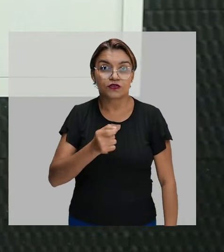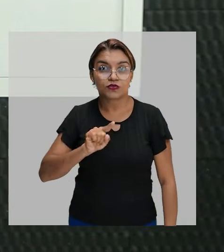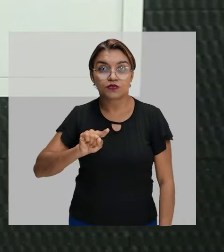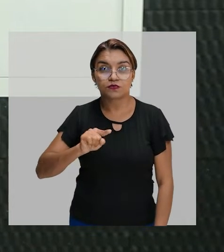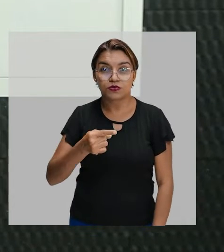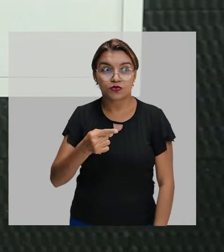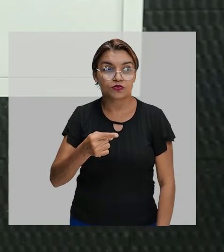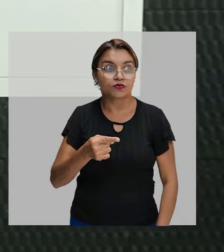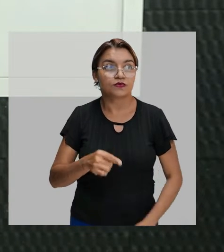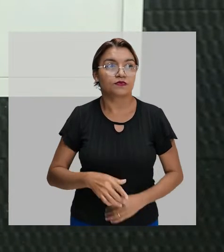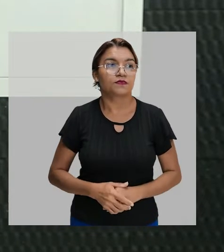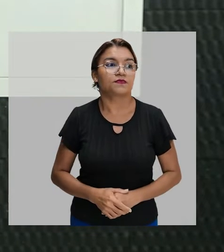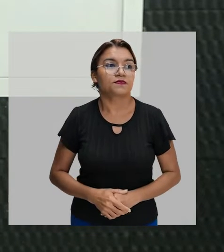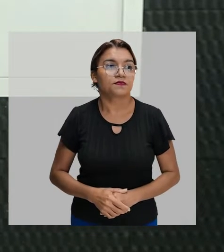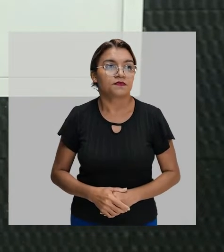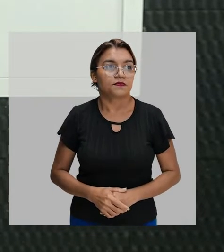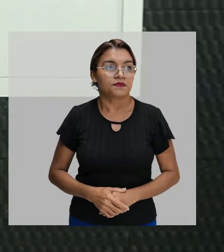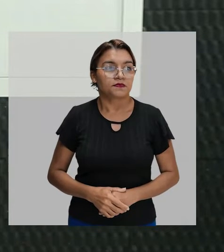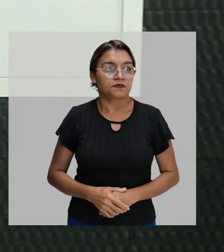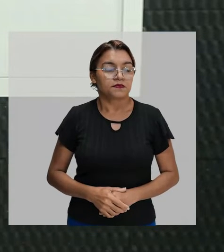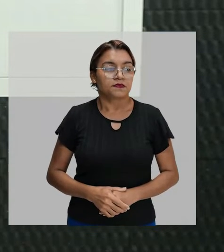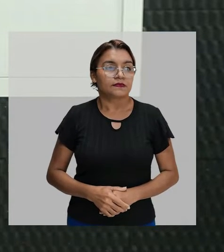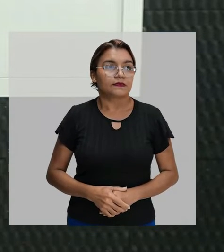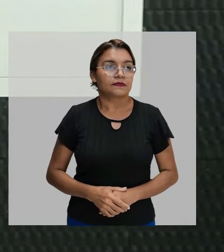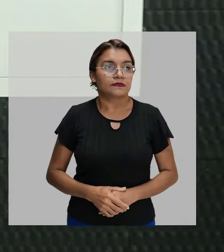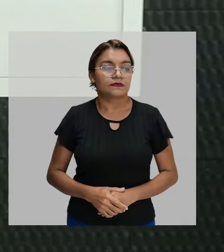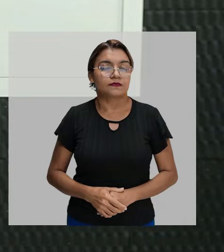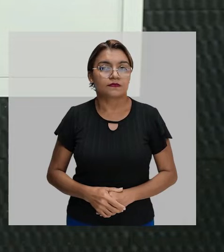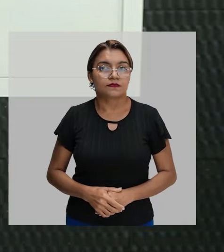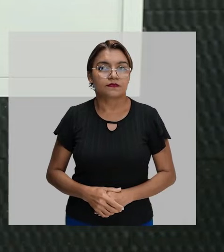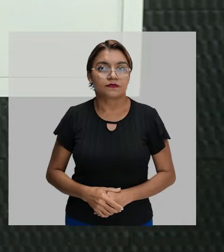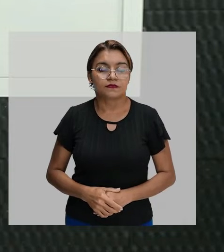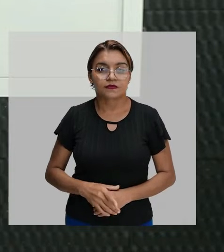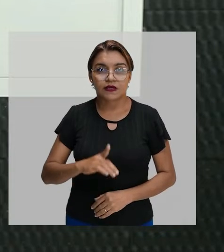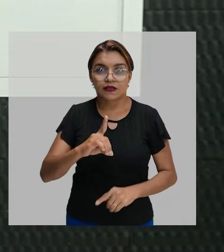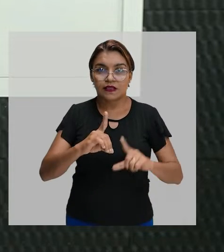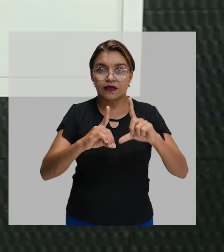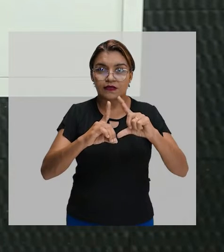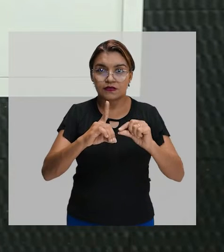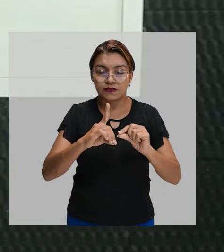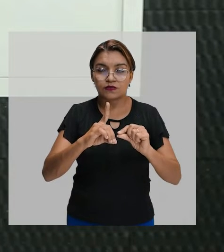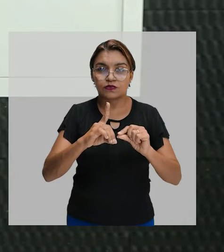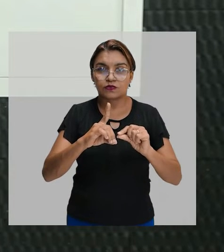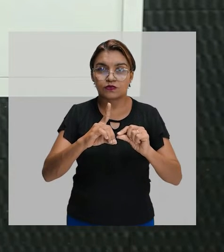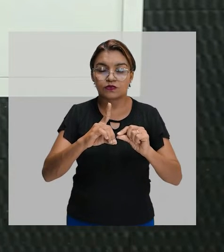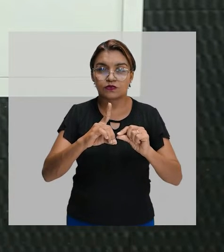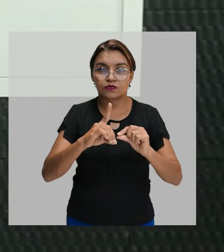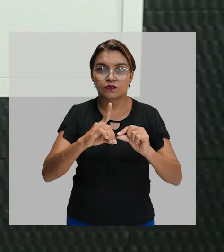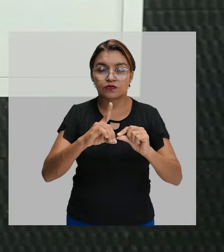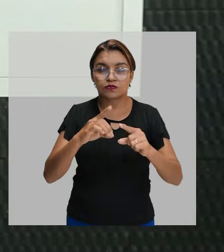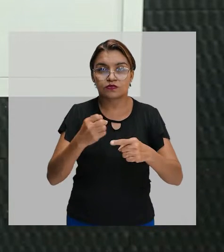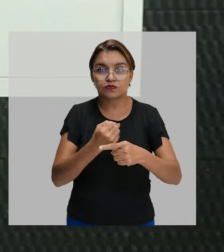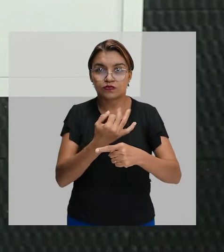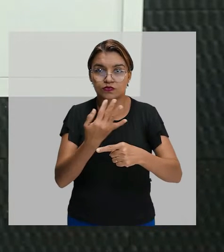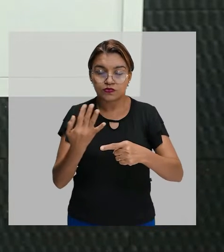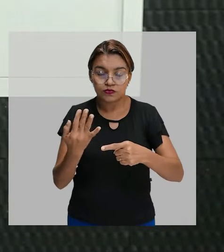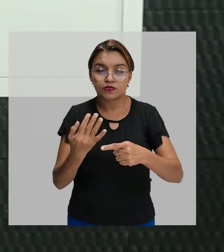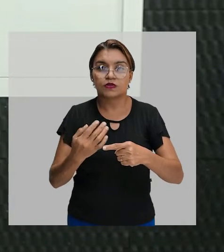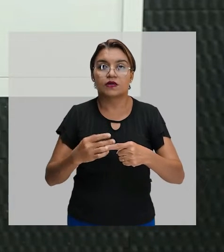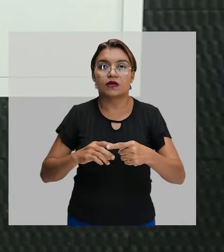o desenho a dividir igual a 150 mil